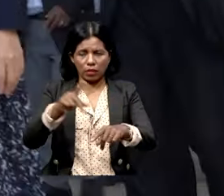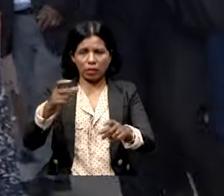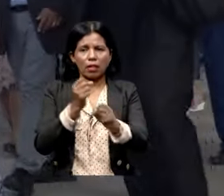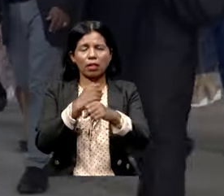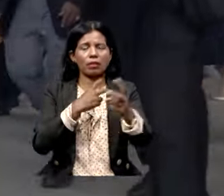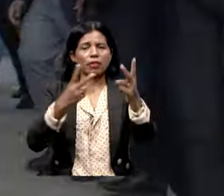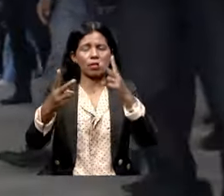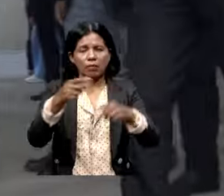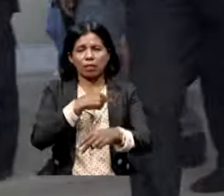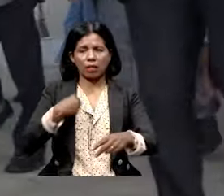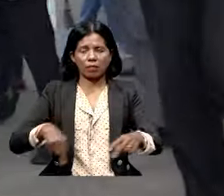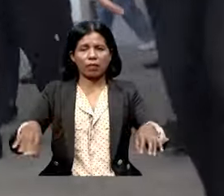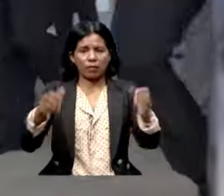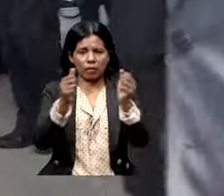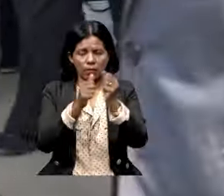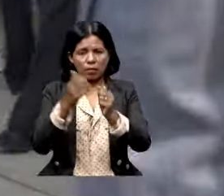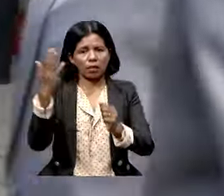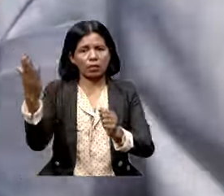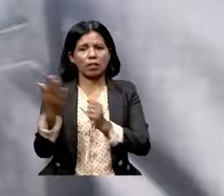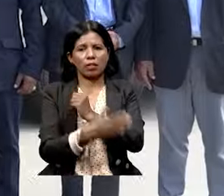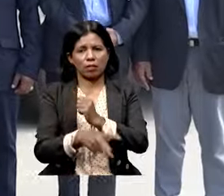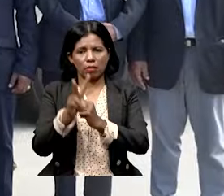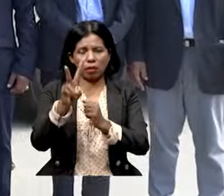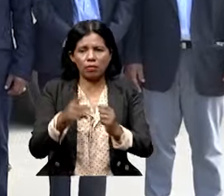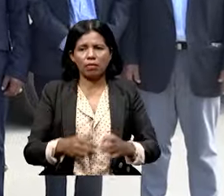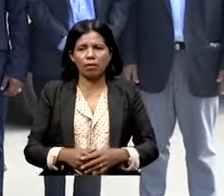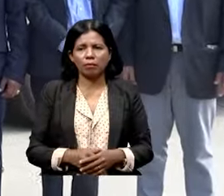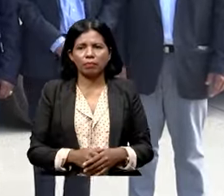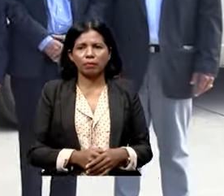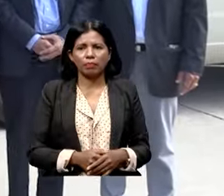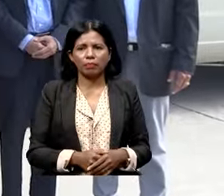a China, onde remete a relação bilateral entre país e rua. Equipa Cobertura, GMN.